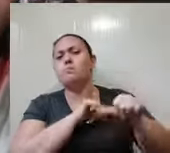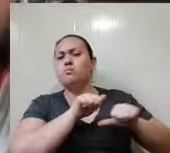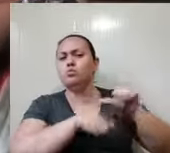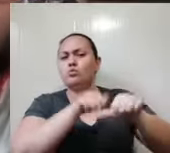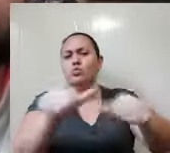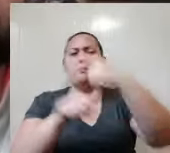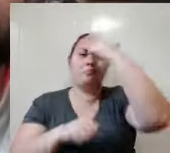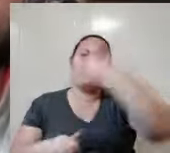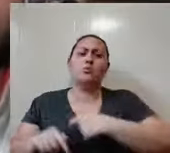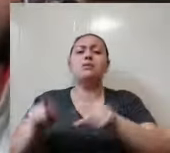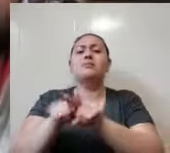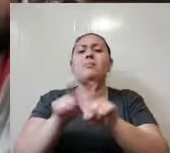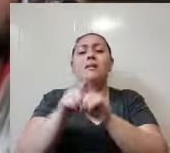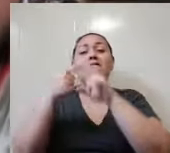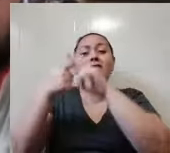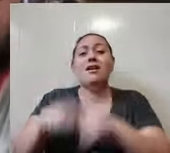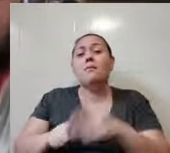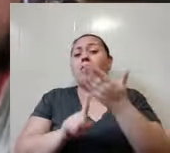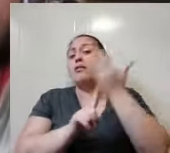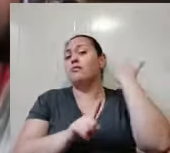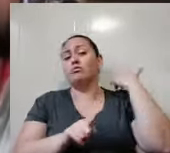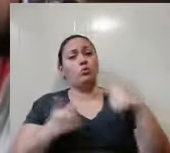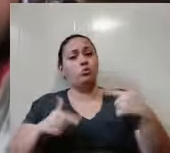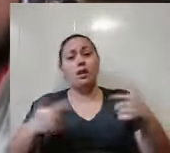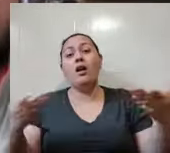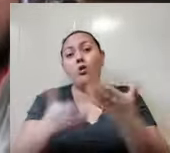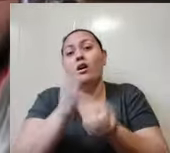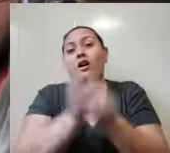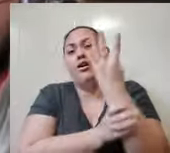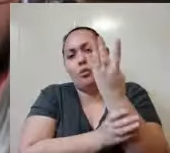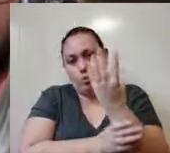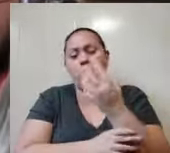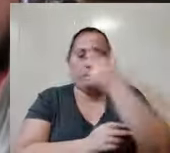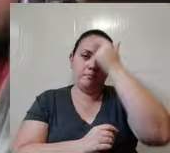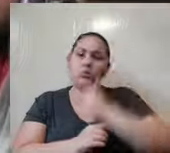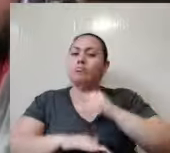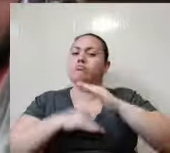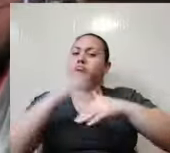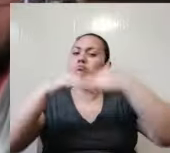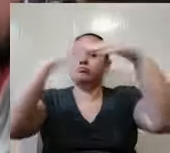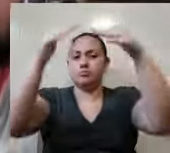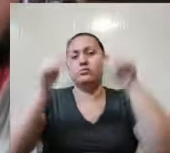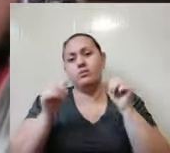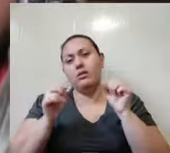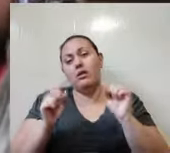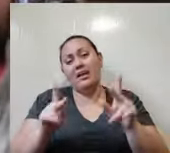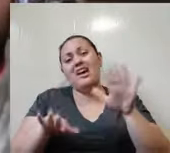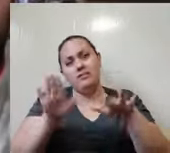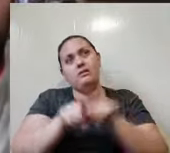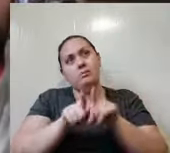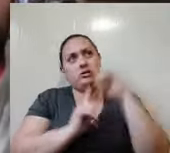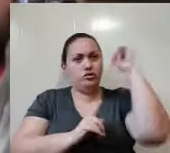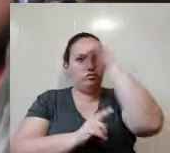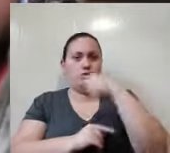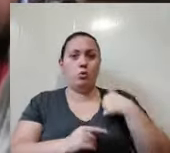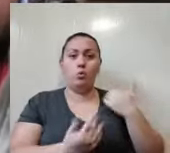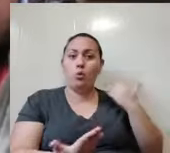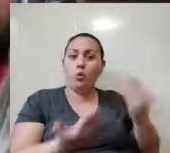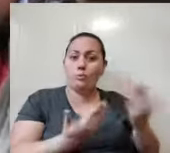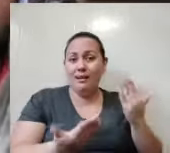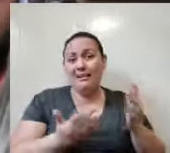pessoas mudam, ferramentas que antes não eram conhecidas do sujeito hoje são, a pessoa também vai